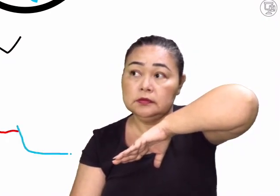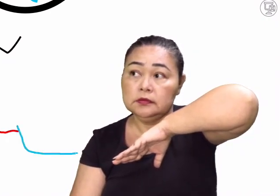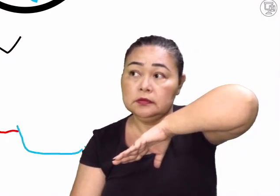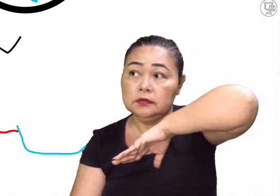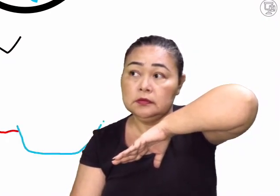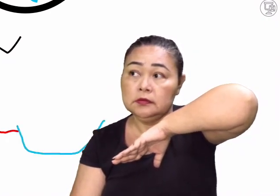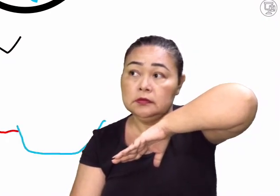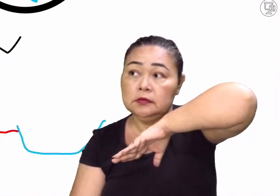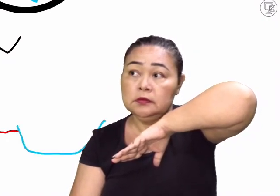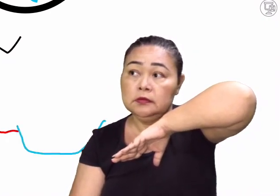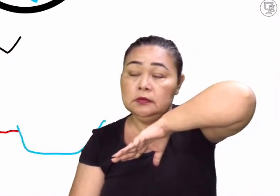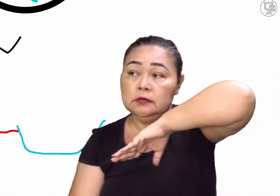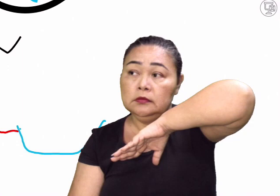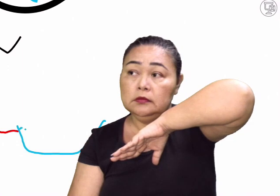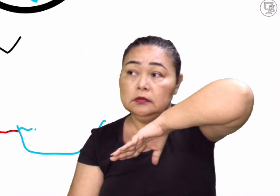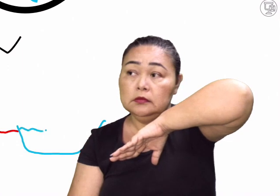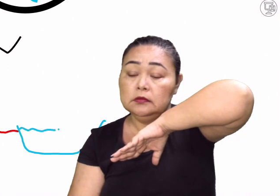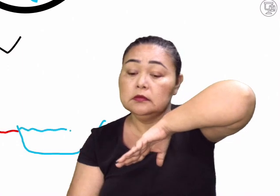exemplo,